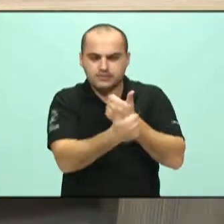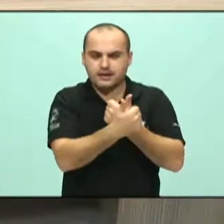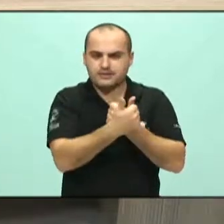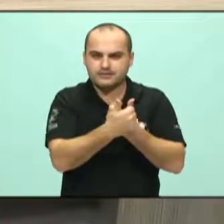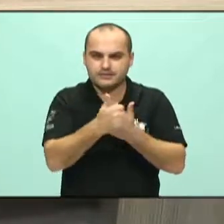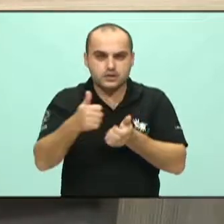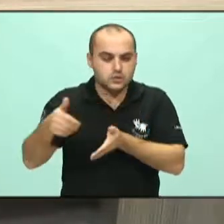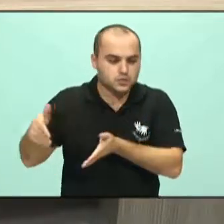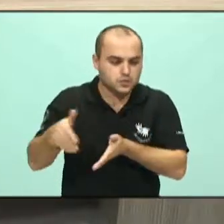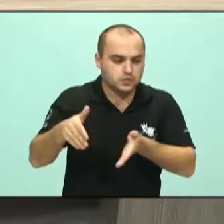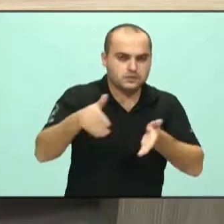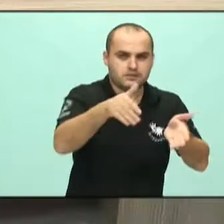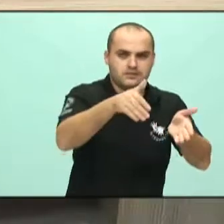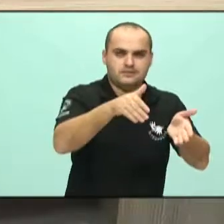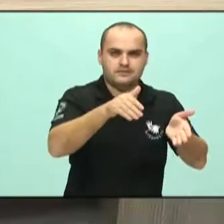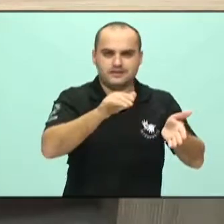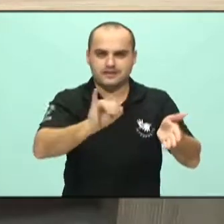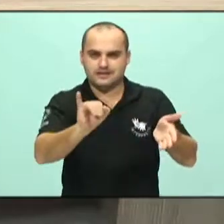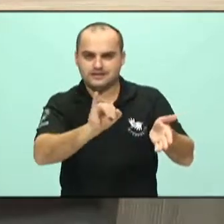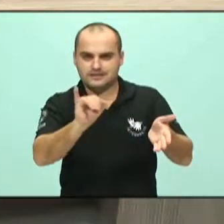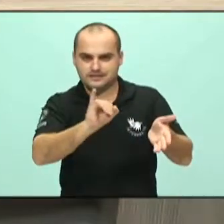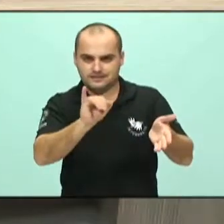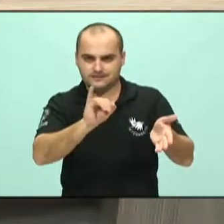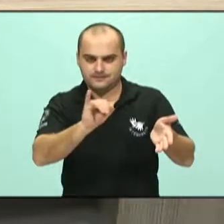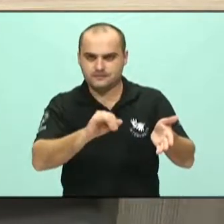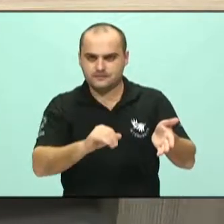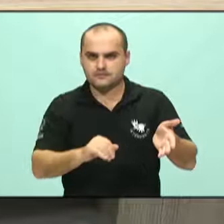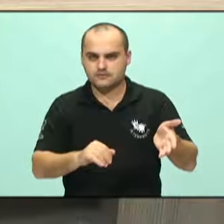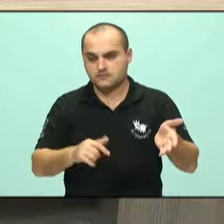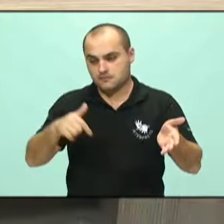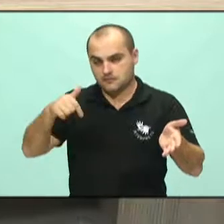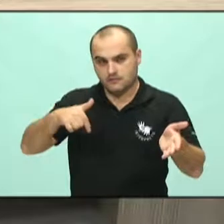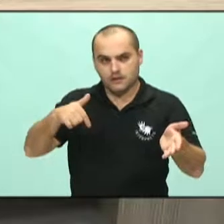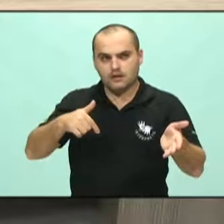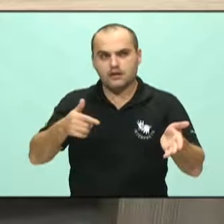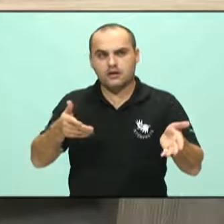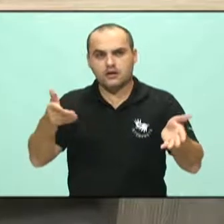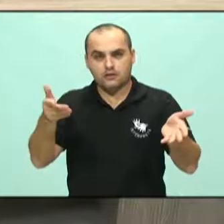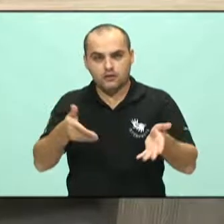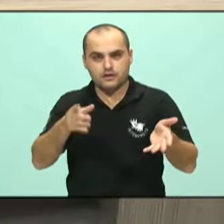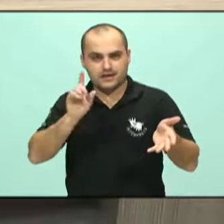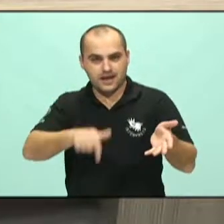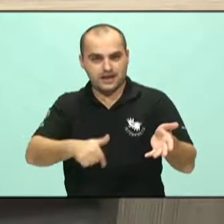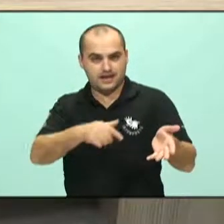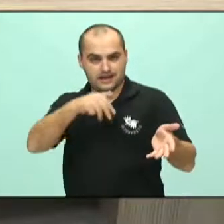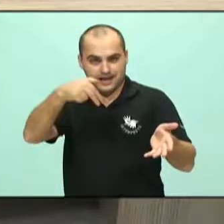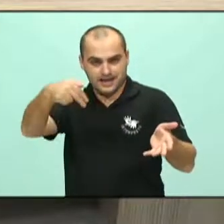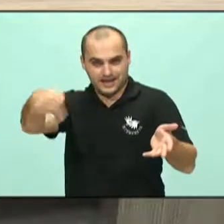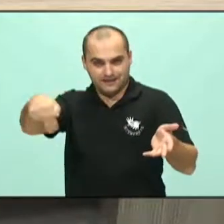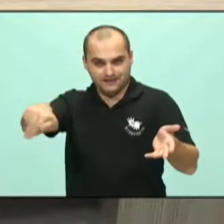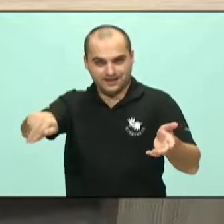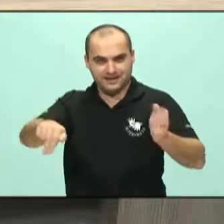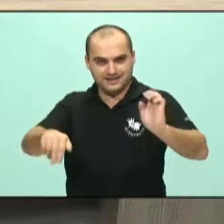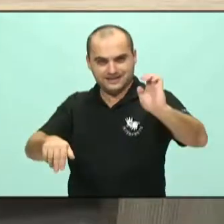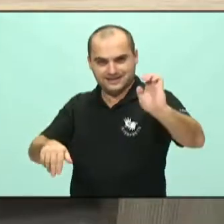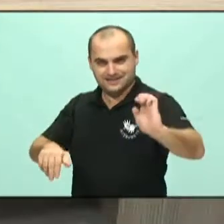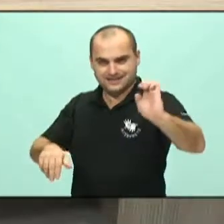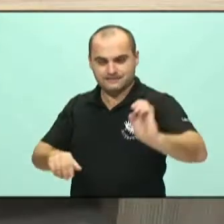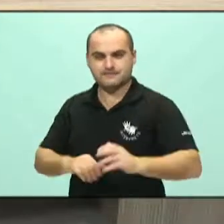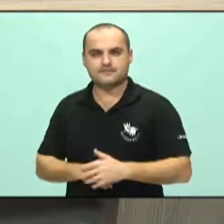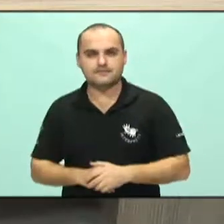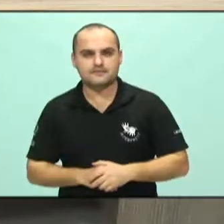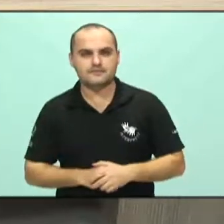Itajaí-Açu, a margem esquerda do Itajaí-Açu, na região que hoje é Navegantes, ali onde faz